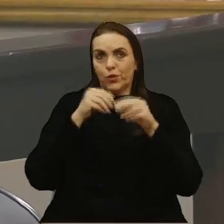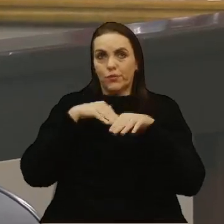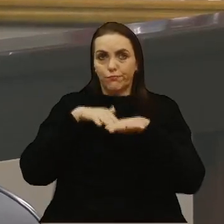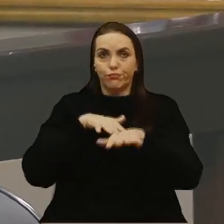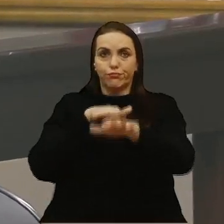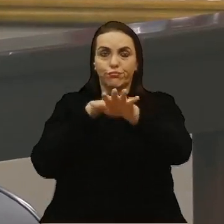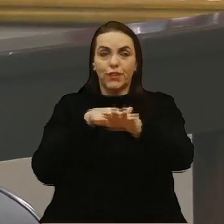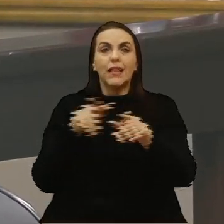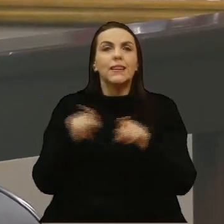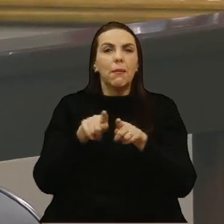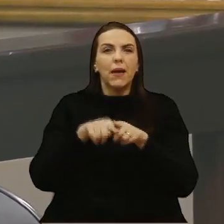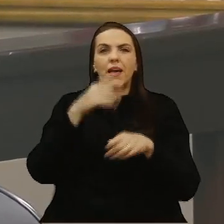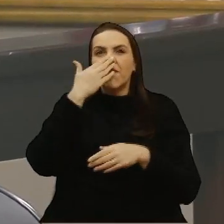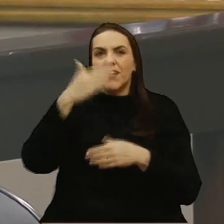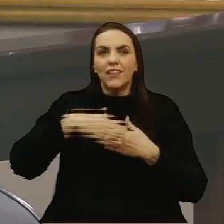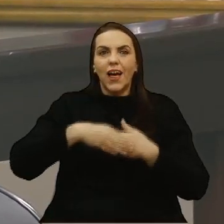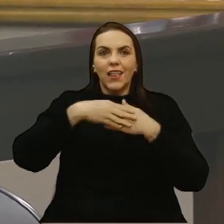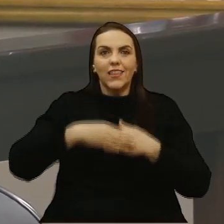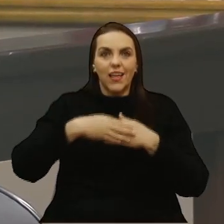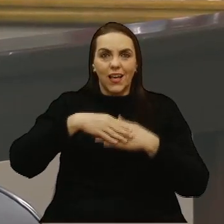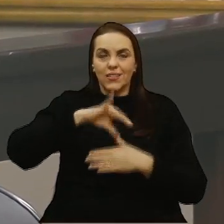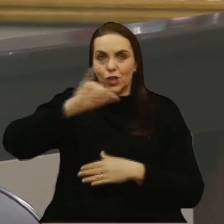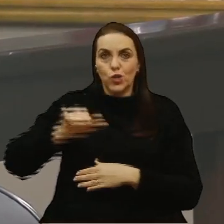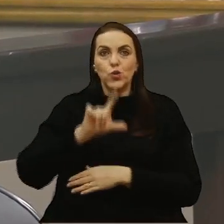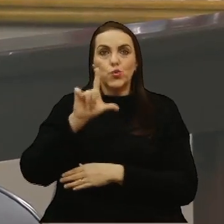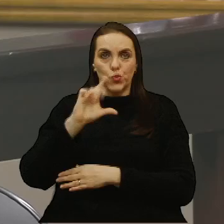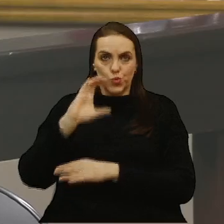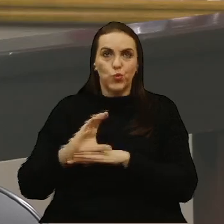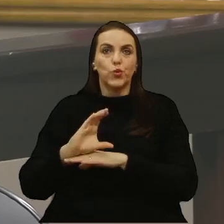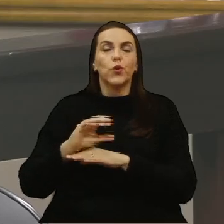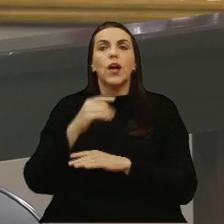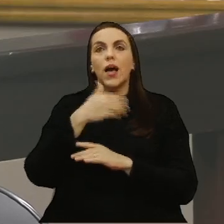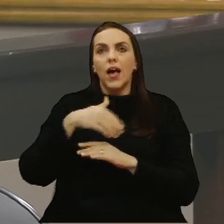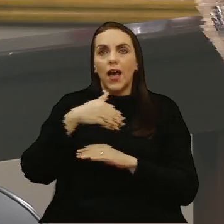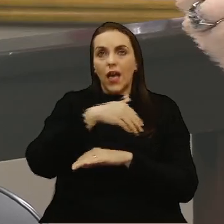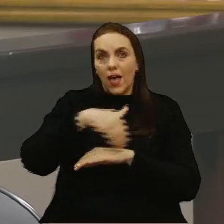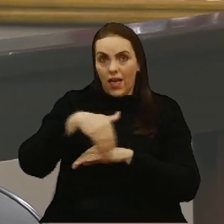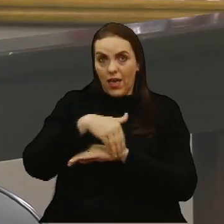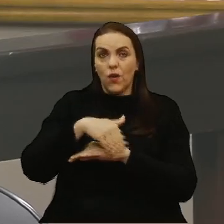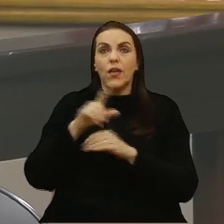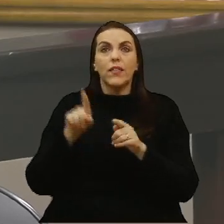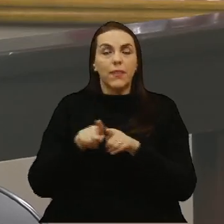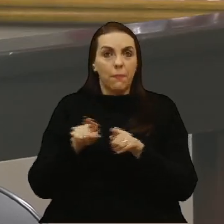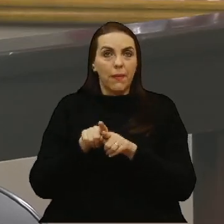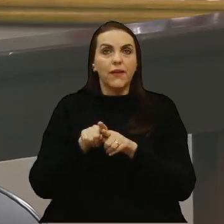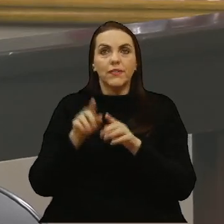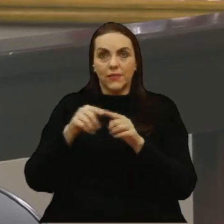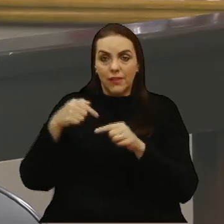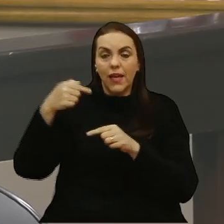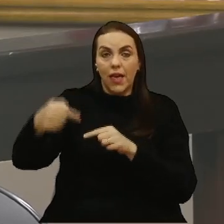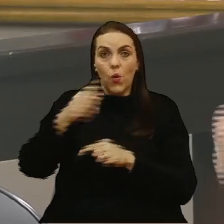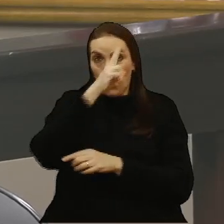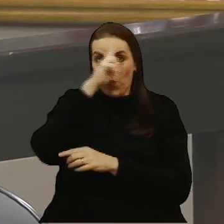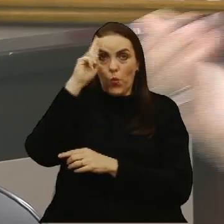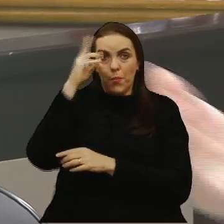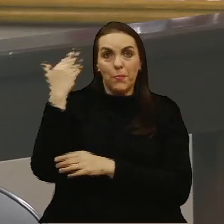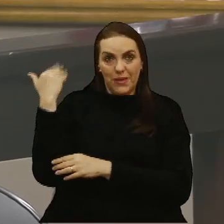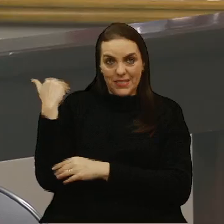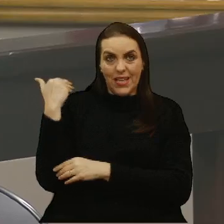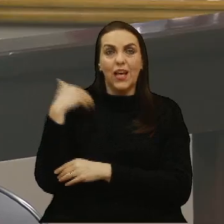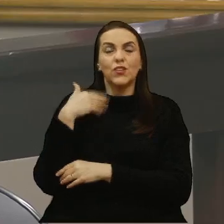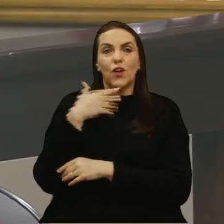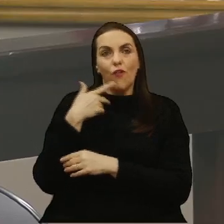frente do Andreás, na Júlio, que eu, quando pegava Uber, eu ia até outra esquina para ficar mais fácil para os Ubers me pegar ali, né? Mas as pessoas não